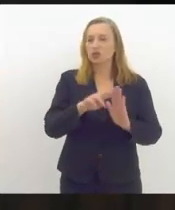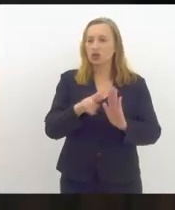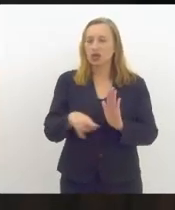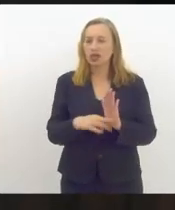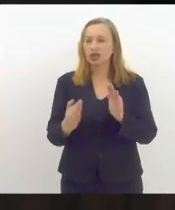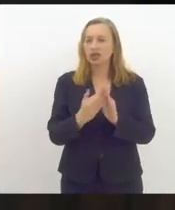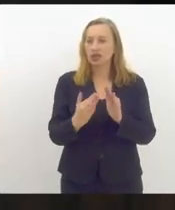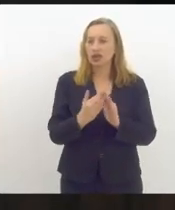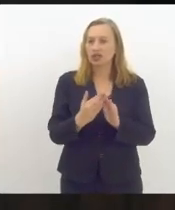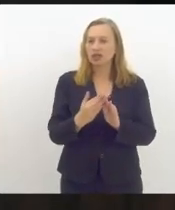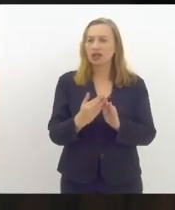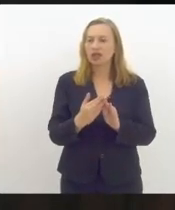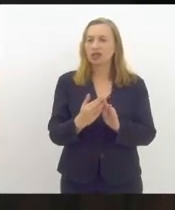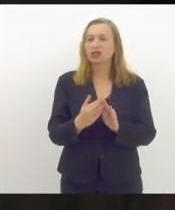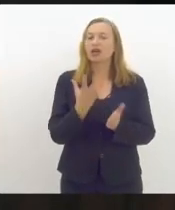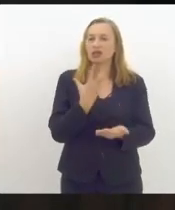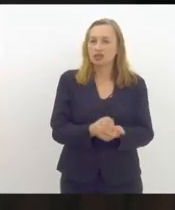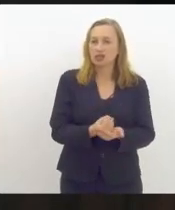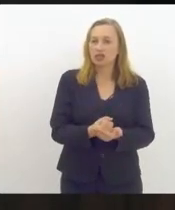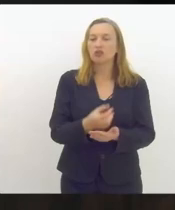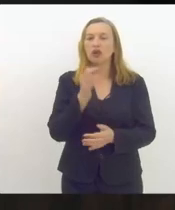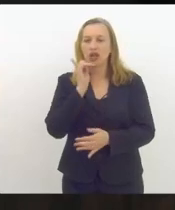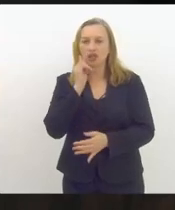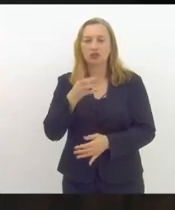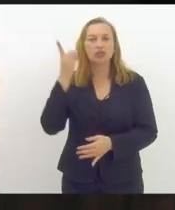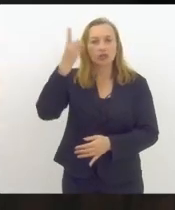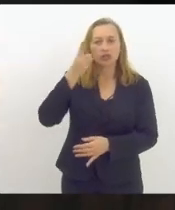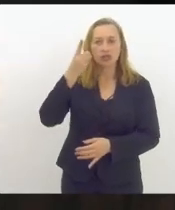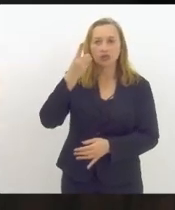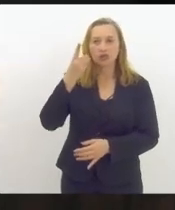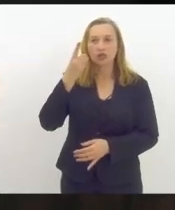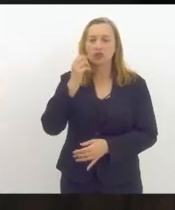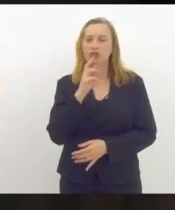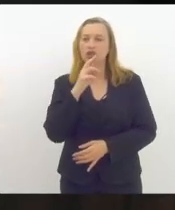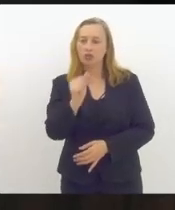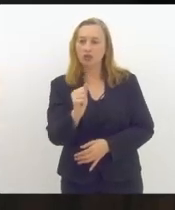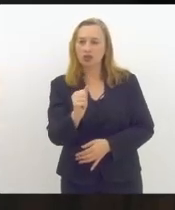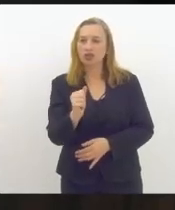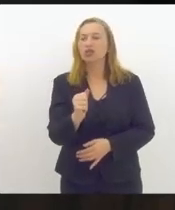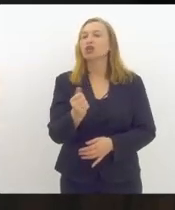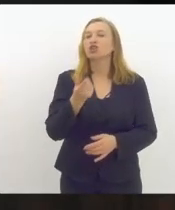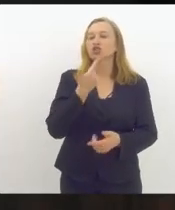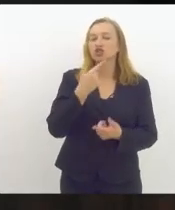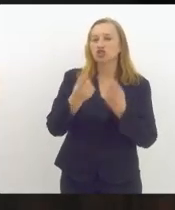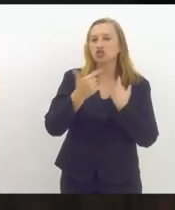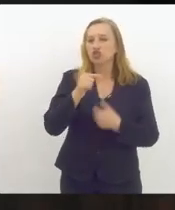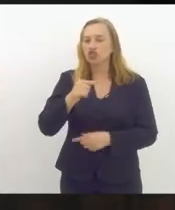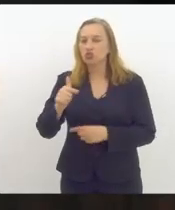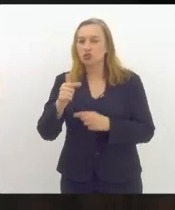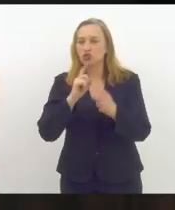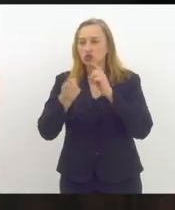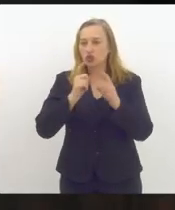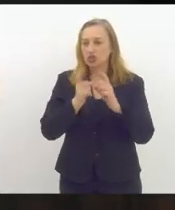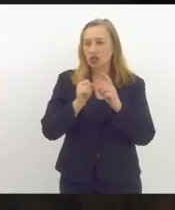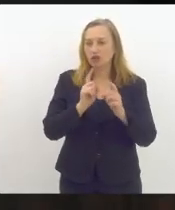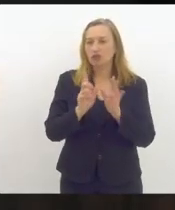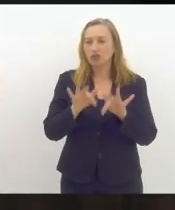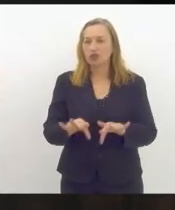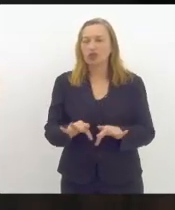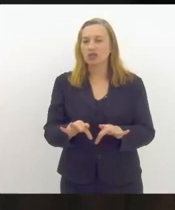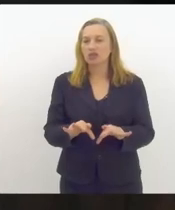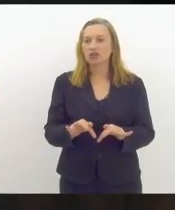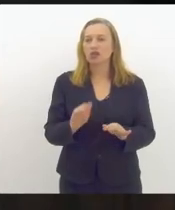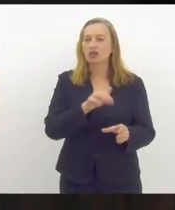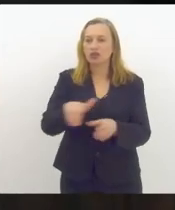normas internas e proposições externas favorável relator Deputado Rodrigo Amorim em discussão na Avenida Queira discutir encerrada a discussão e votação